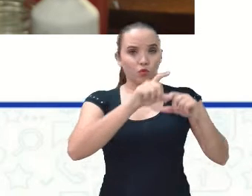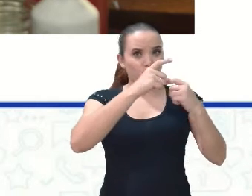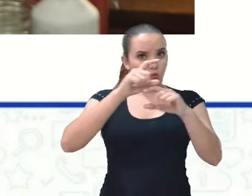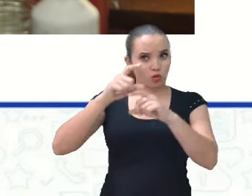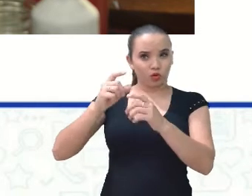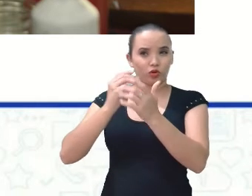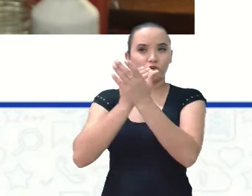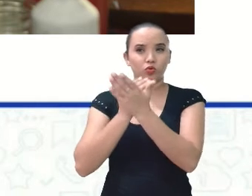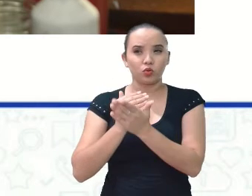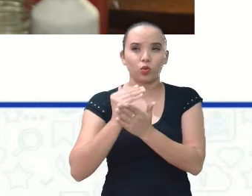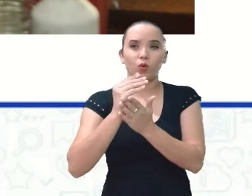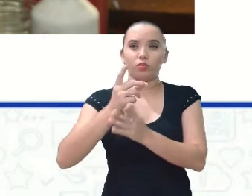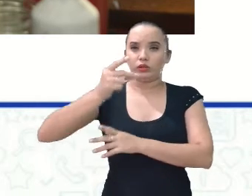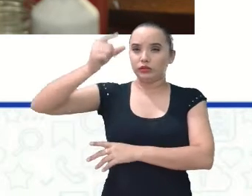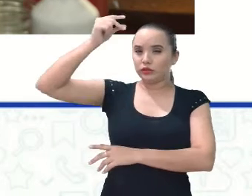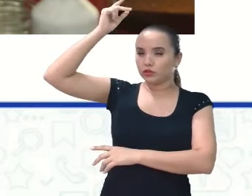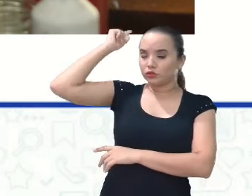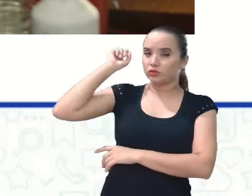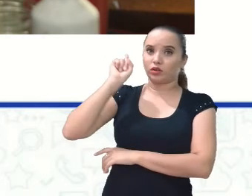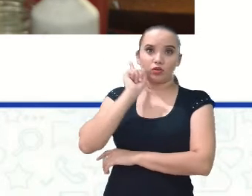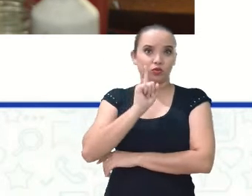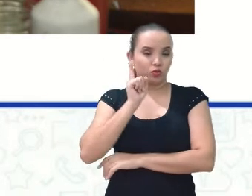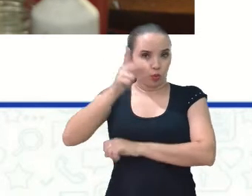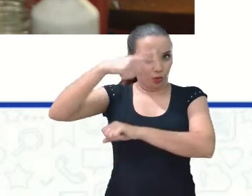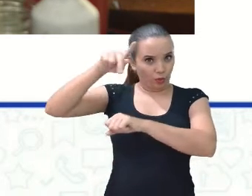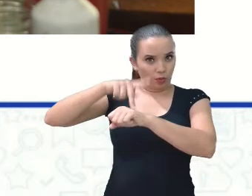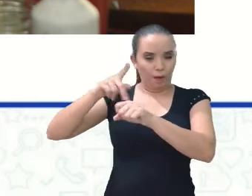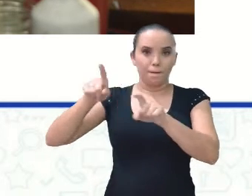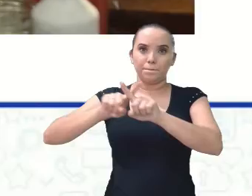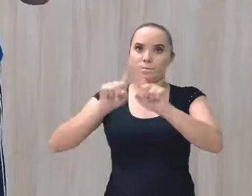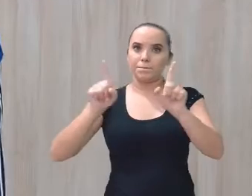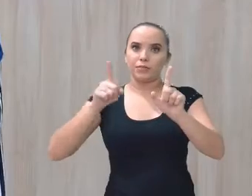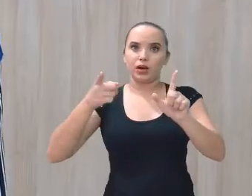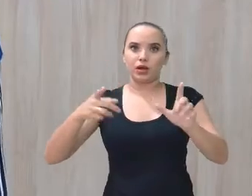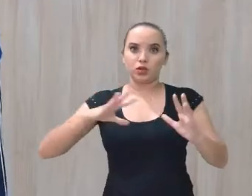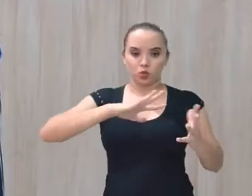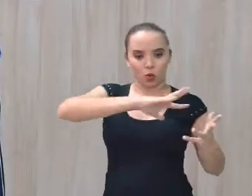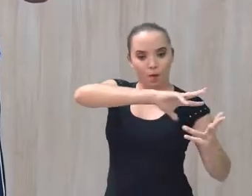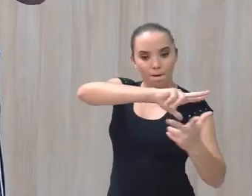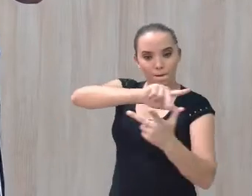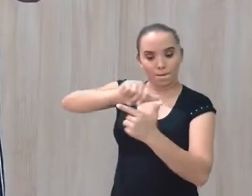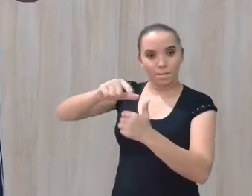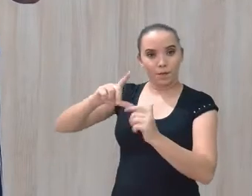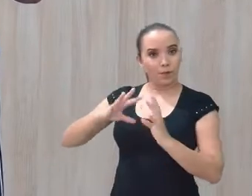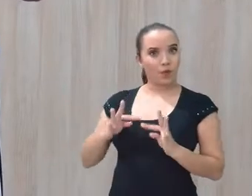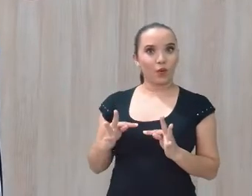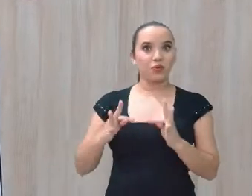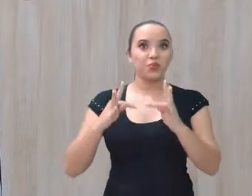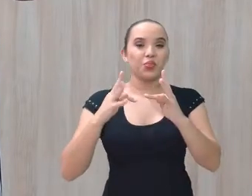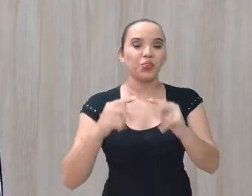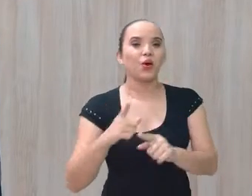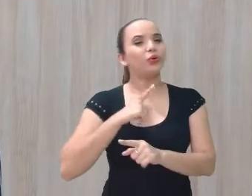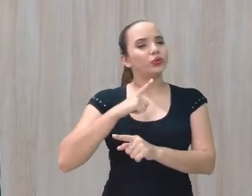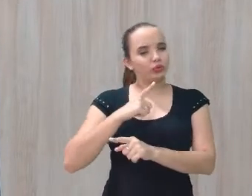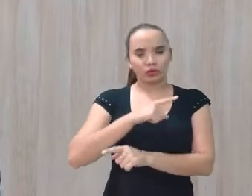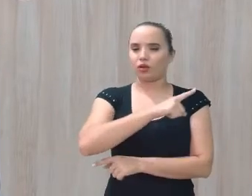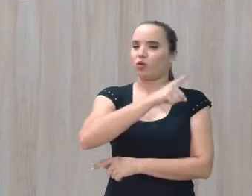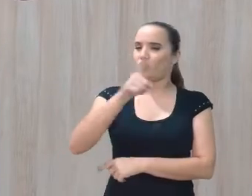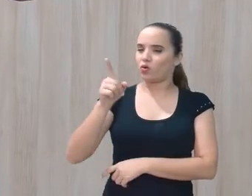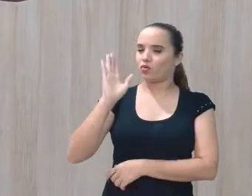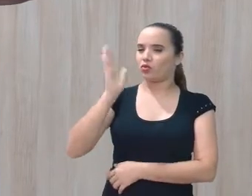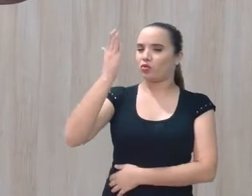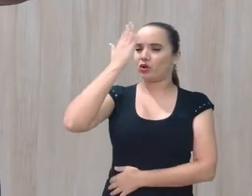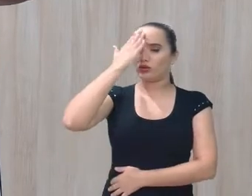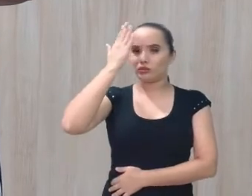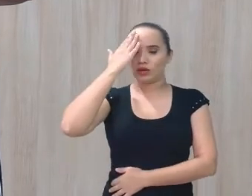Estados Unidos, mas ele chegou no mundo inteiro. Hoje o quadrinho, vocês sabem, vocês gostam, é uma coisa que